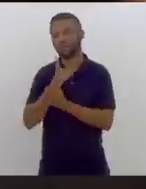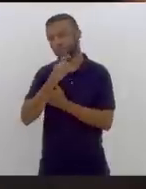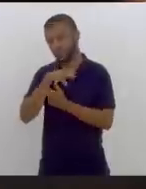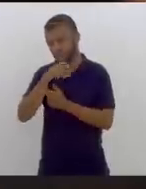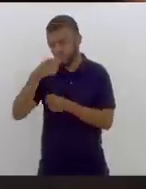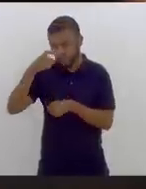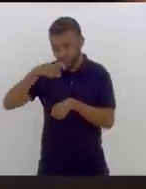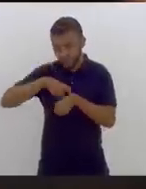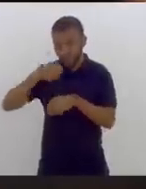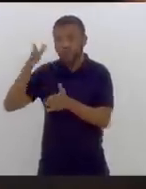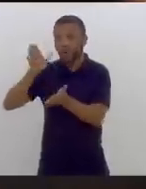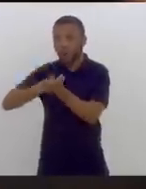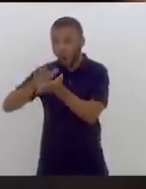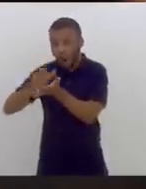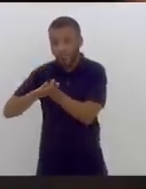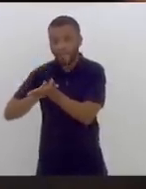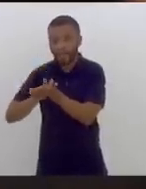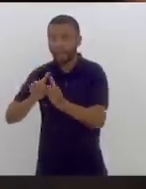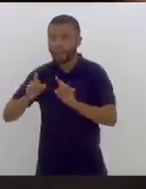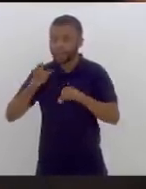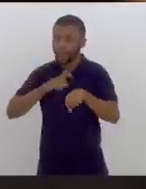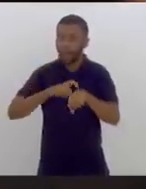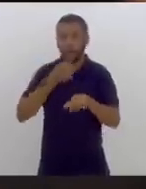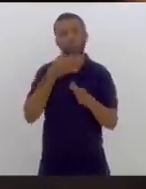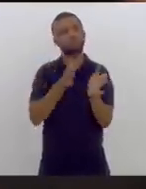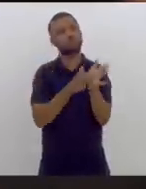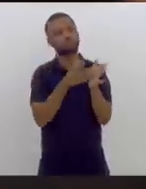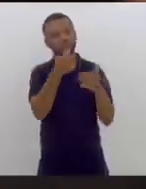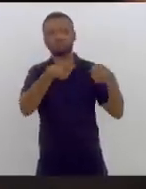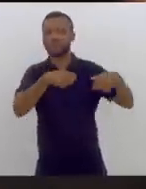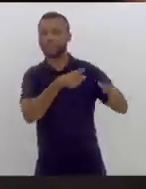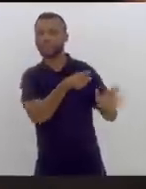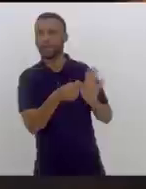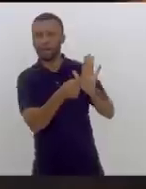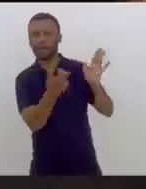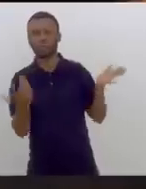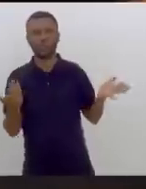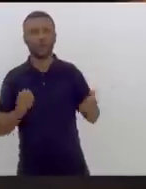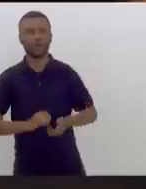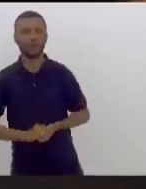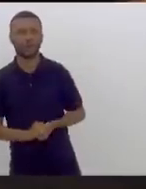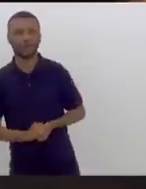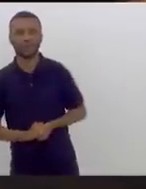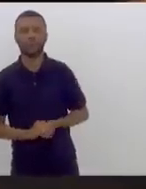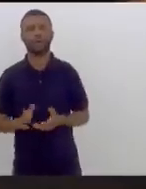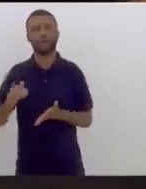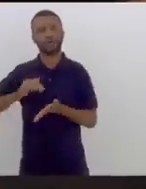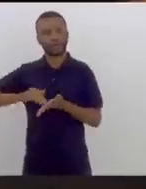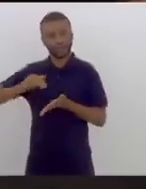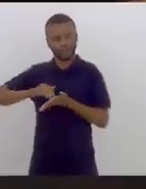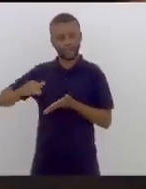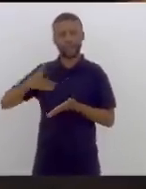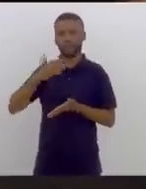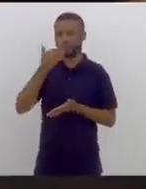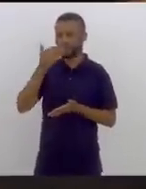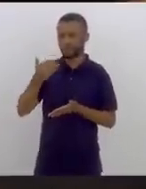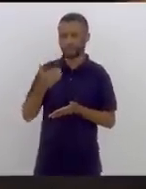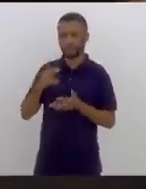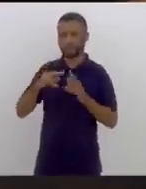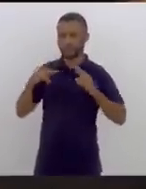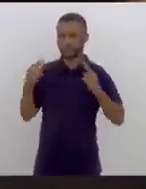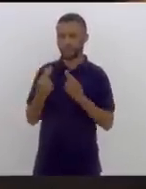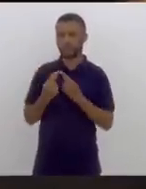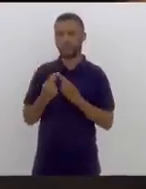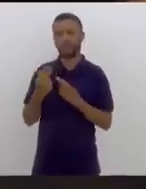na hora que a gente tem que cobrar a gente cobra mas na hora que tem que elogiar a gente elogia o secretário Atendendo o pedido do nosso reunião eu e Portugal